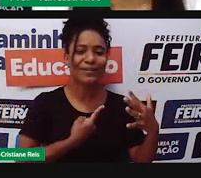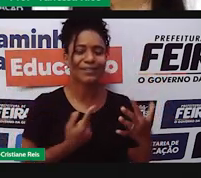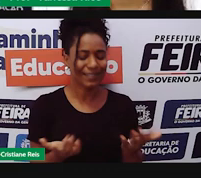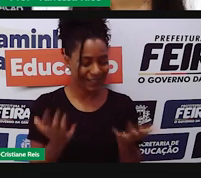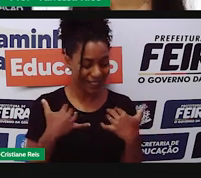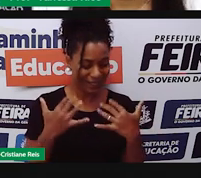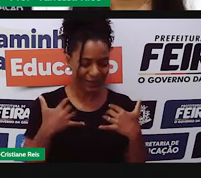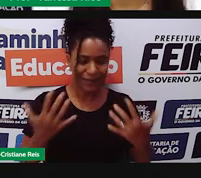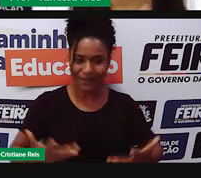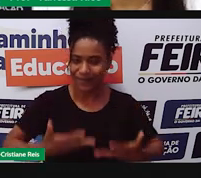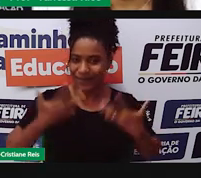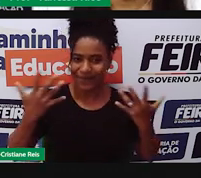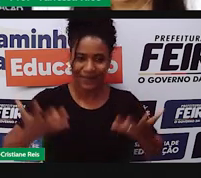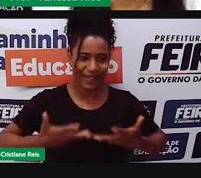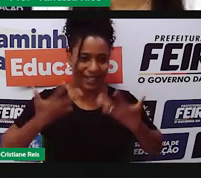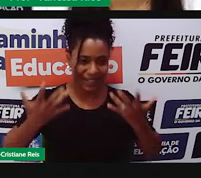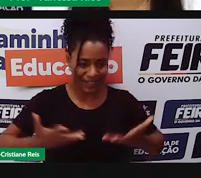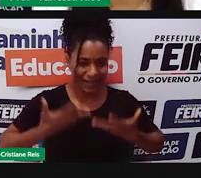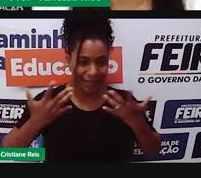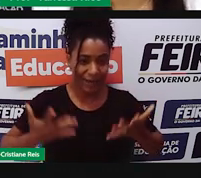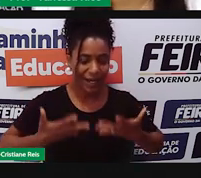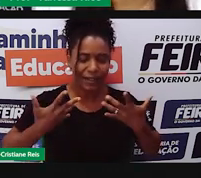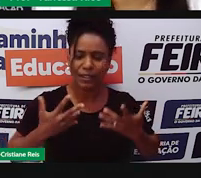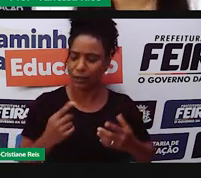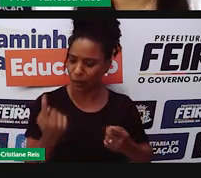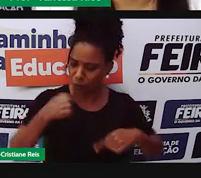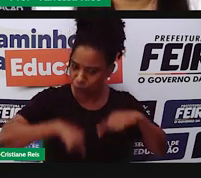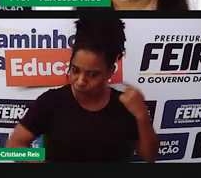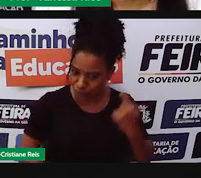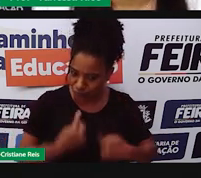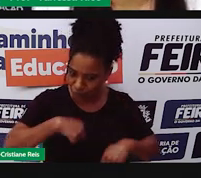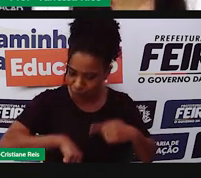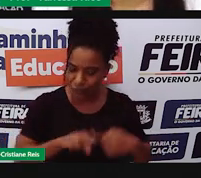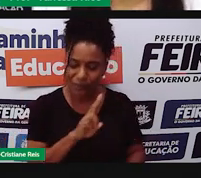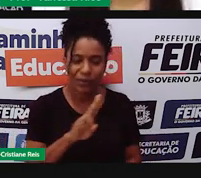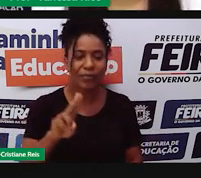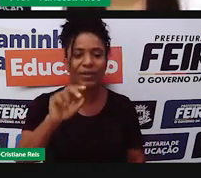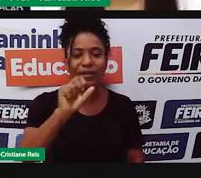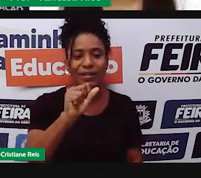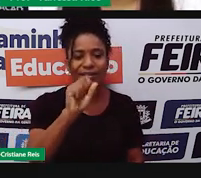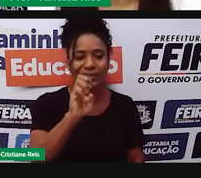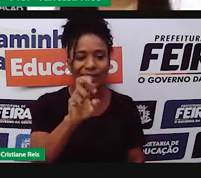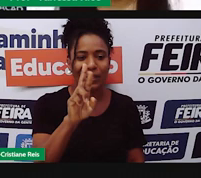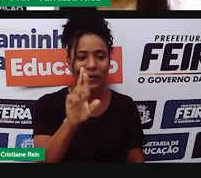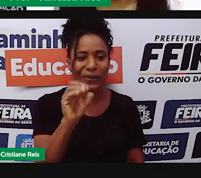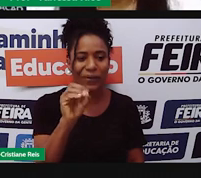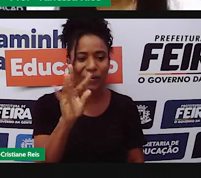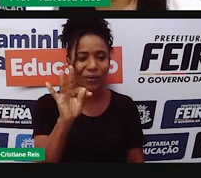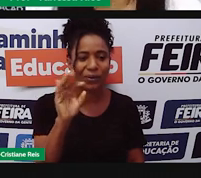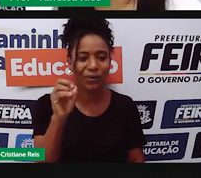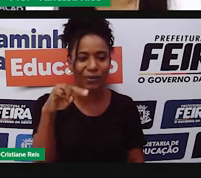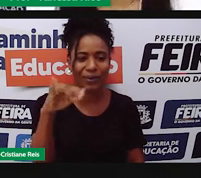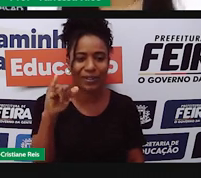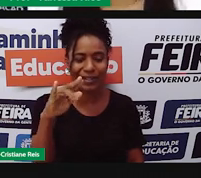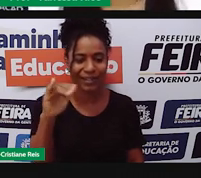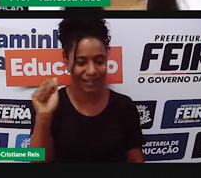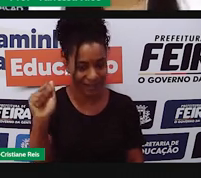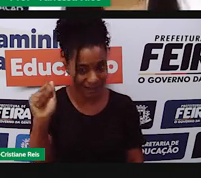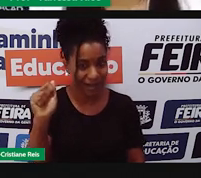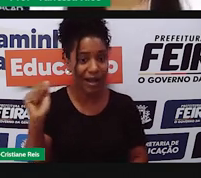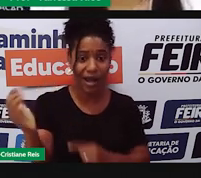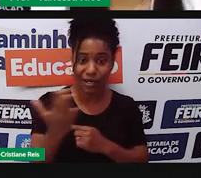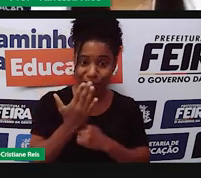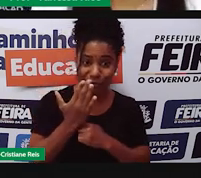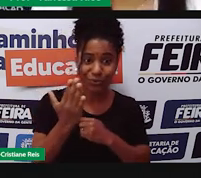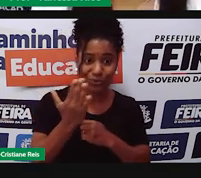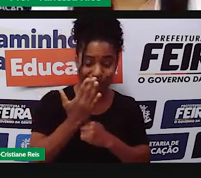hormônio chamado a serotonina, que é responsável pelo humor. Então, quando a gente toma um pouquinho de sol, a gente tem